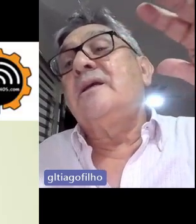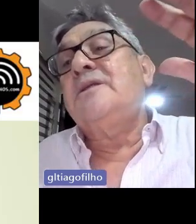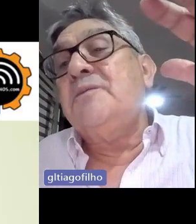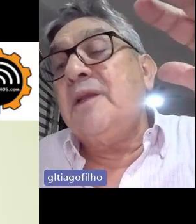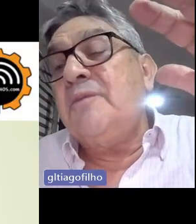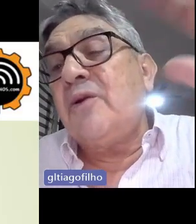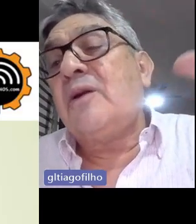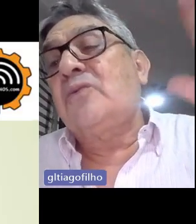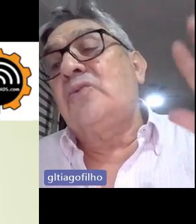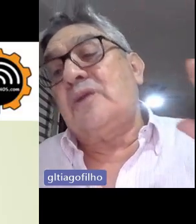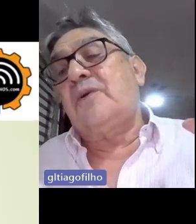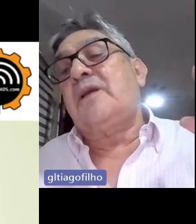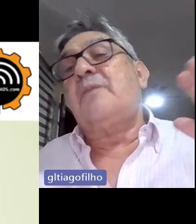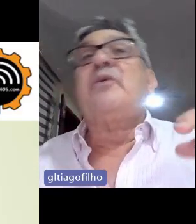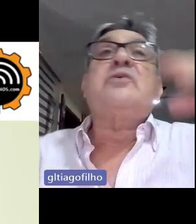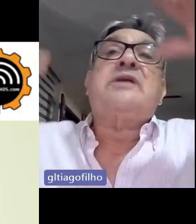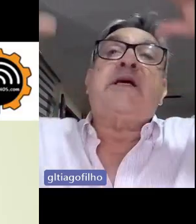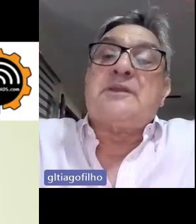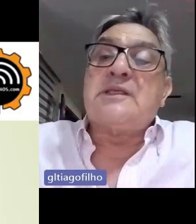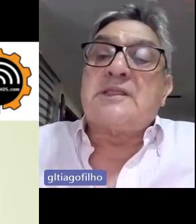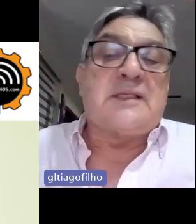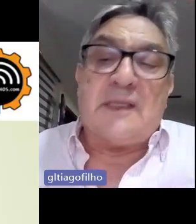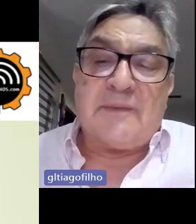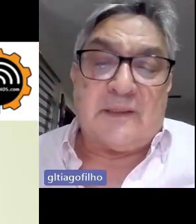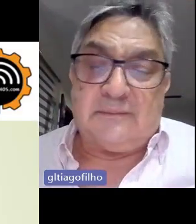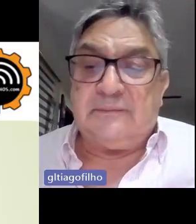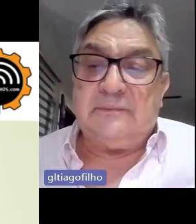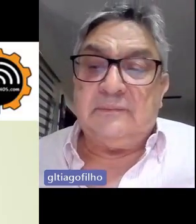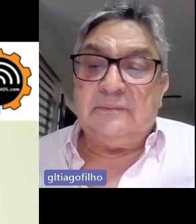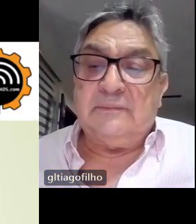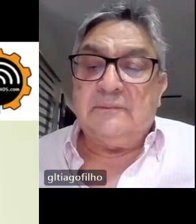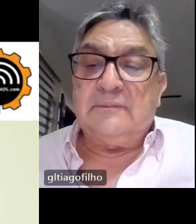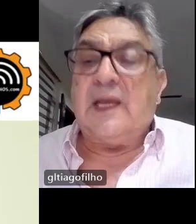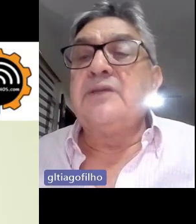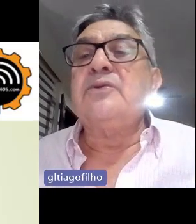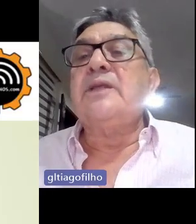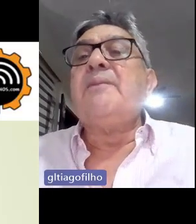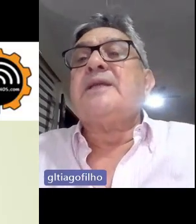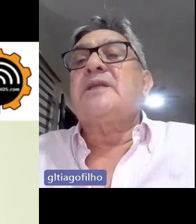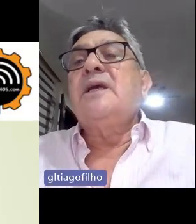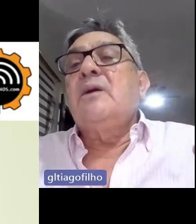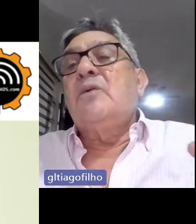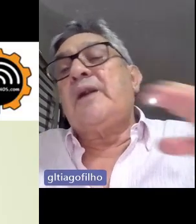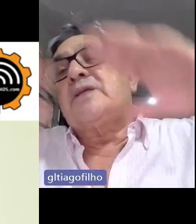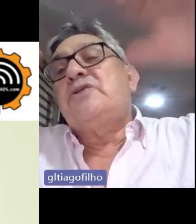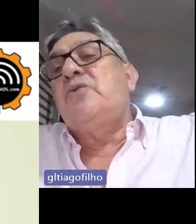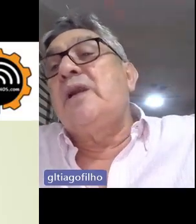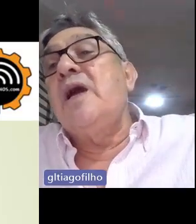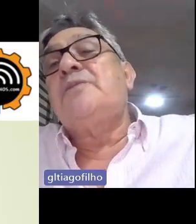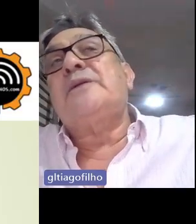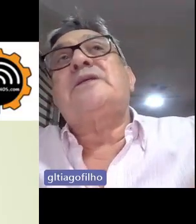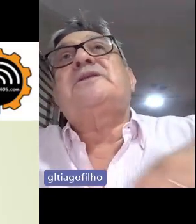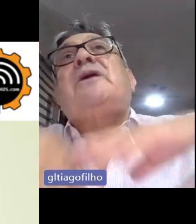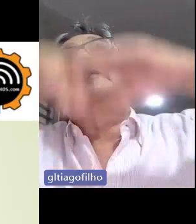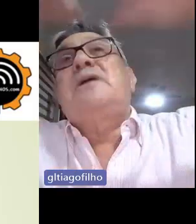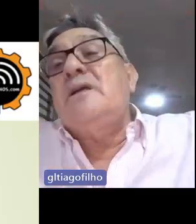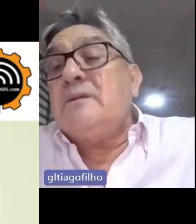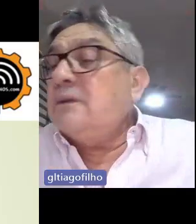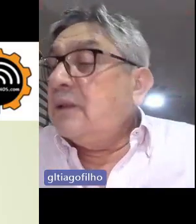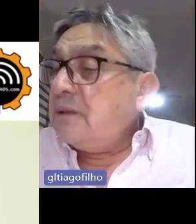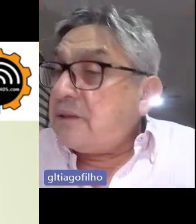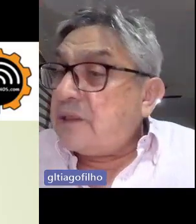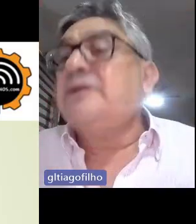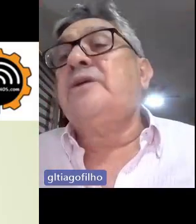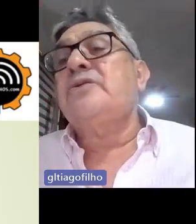barragens de menor altura. Por quê? Porque os grandes potenciais acabaram. Tá? A gente não tem mais o Brasil, grande potencial